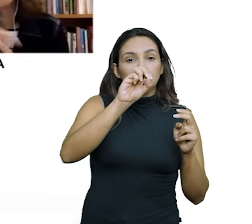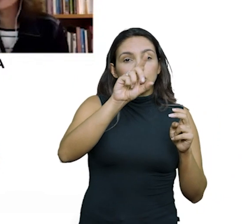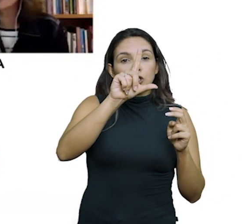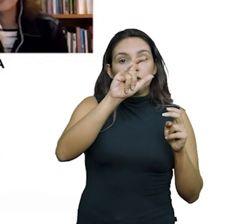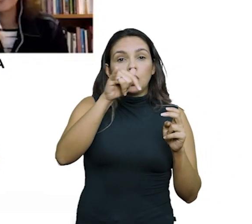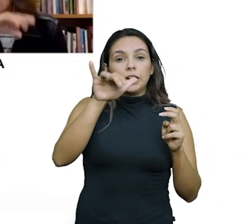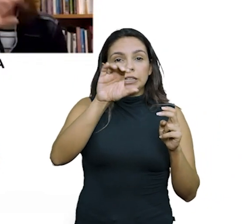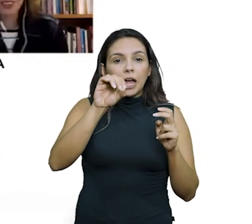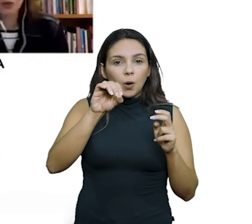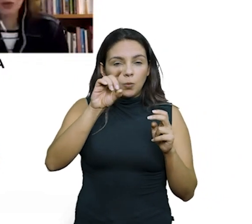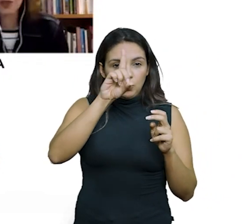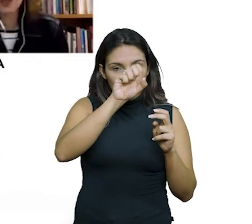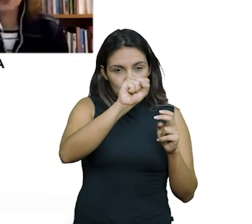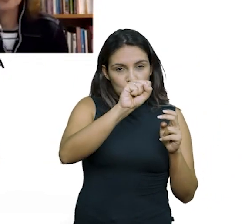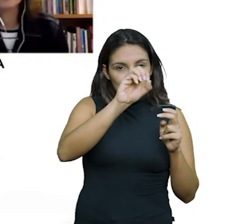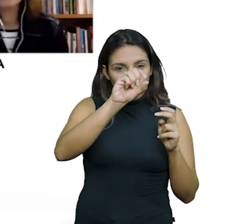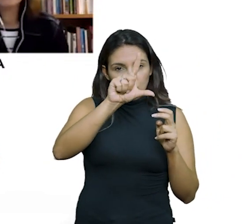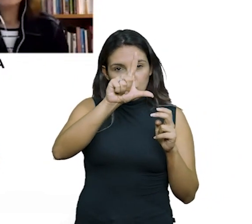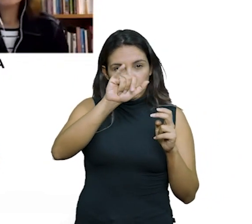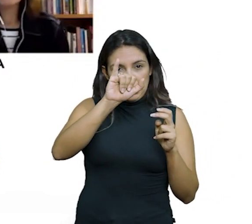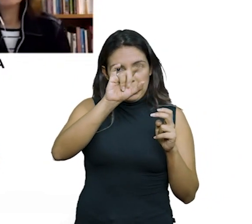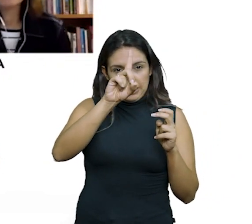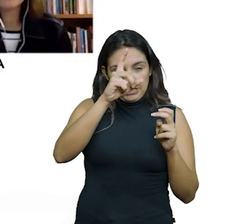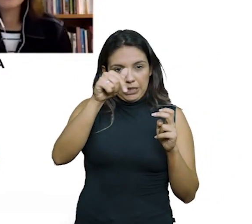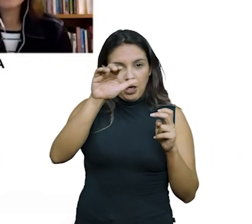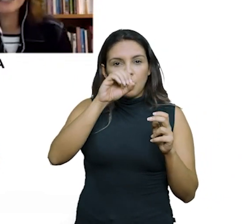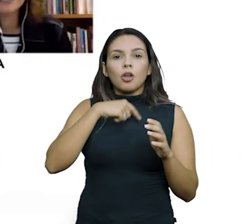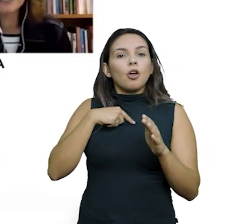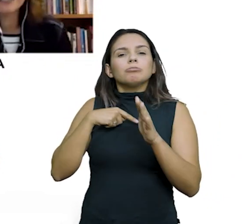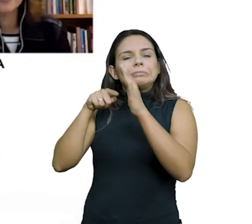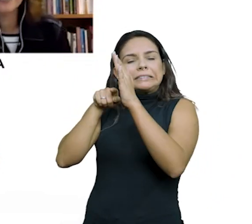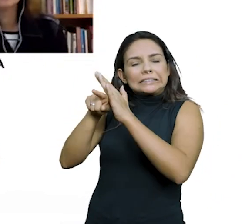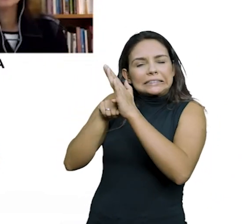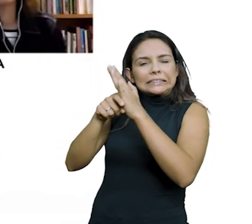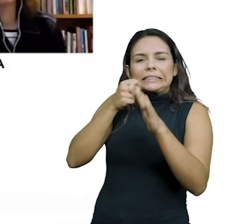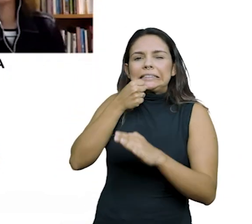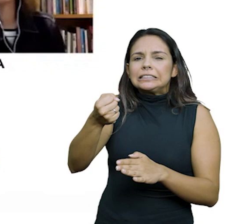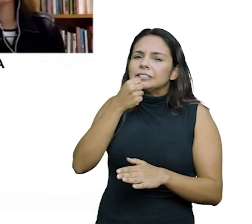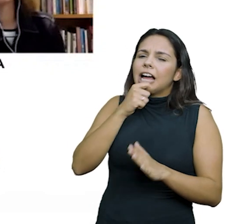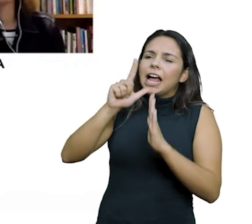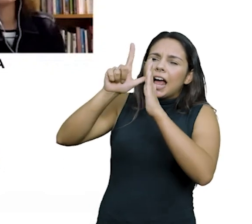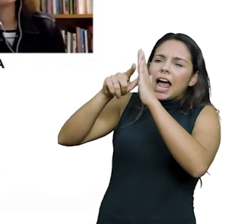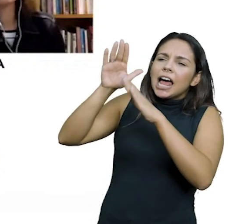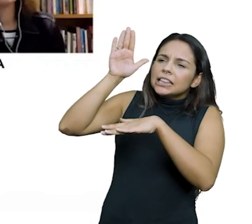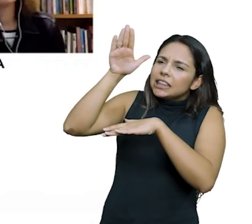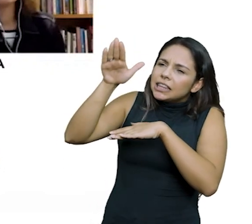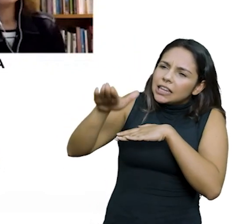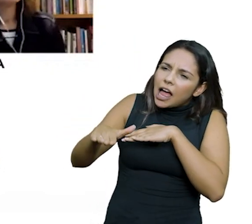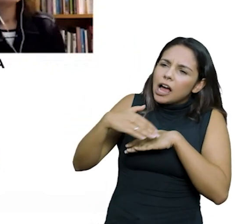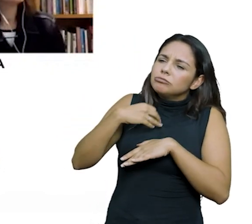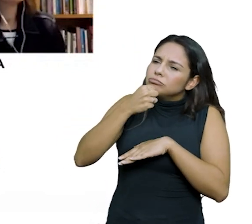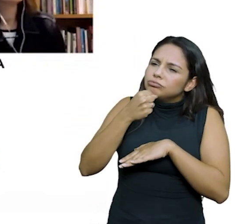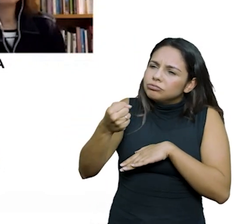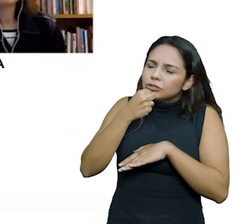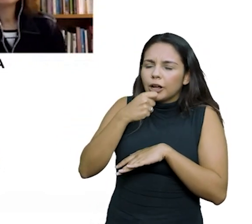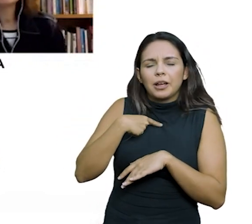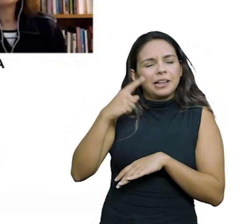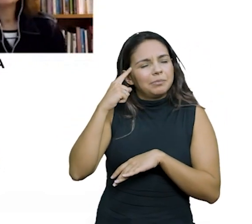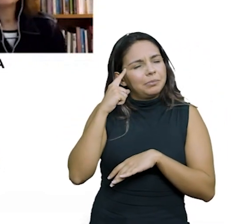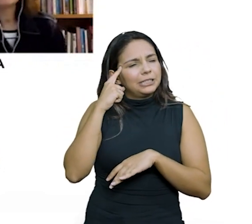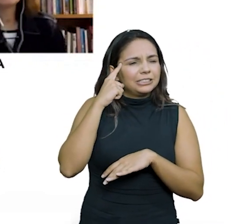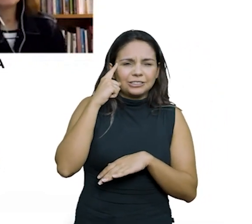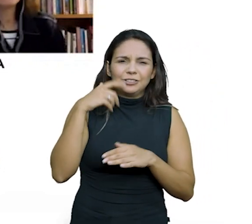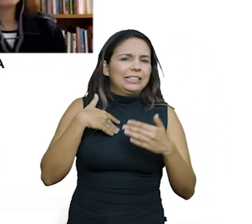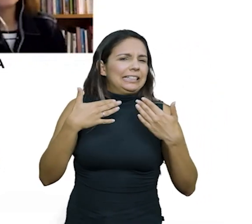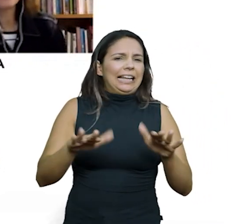entrevistou milhares de pessoas. Fiquei lá uma tarde entrevistando esse homem. Quando eu saí de lá, eu pensei, falei, não